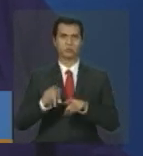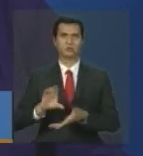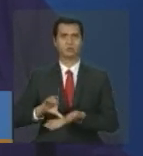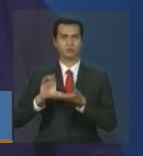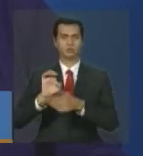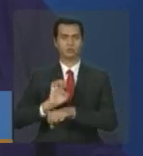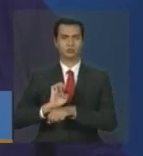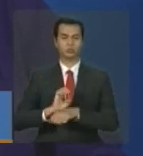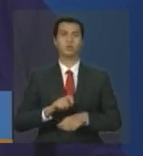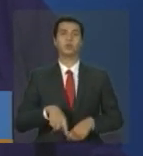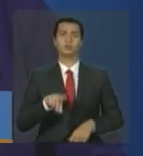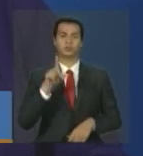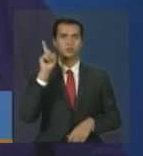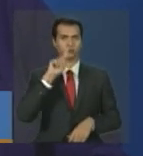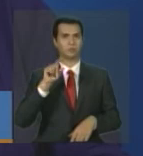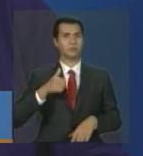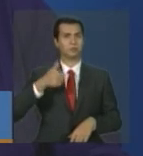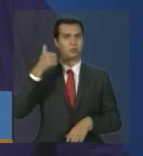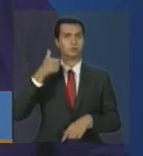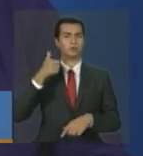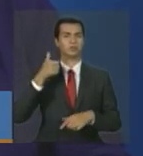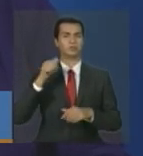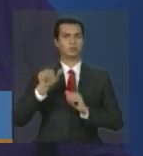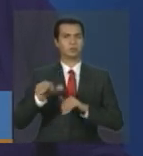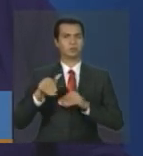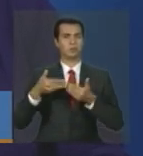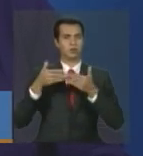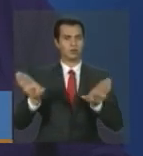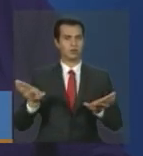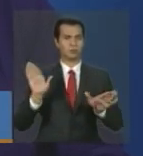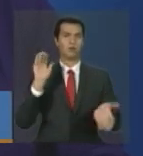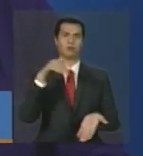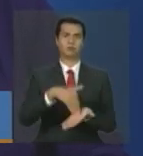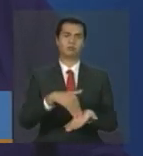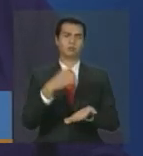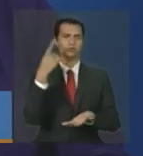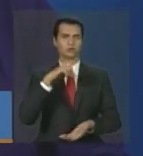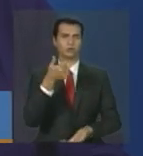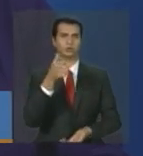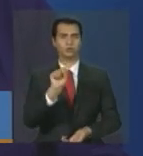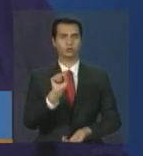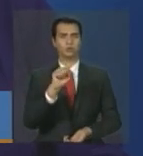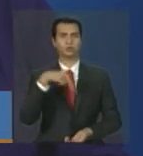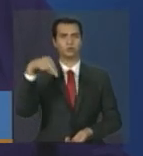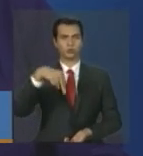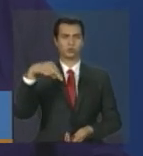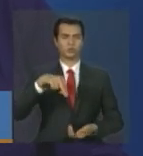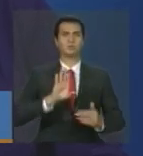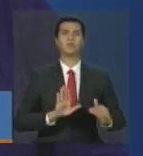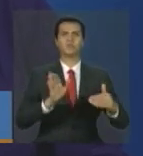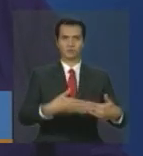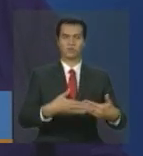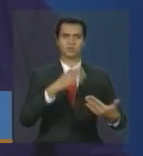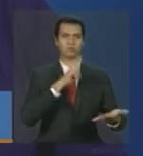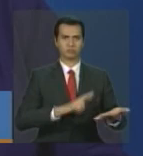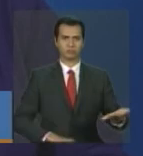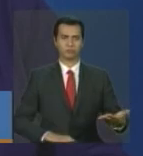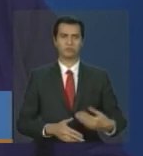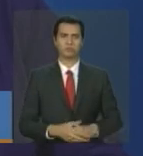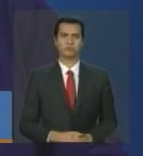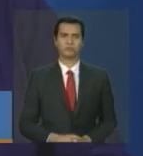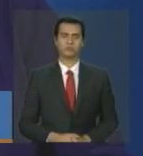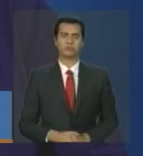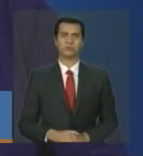Setembro e fecham 18 de novembro é o do Sucesso Cras dos centros de referência da Assistência